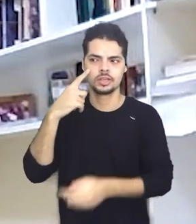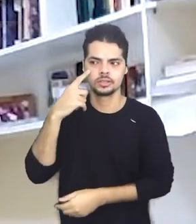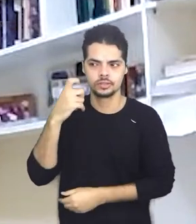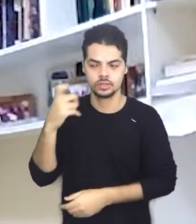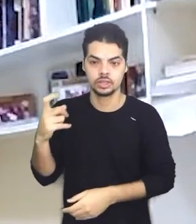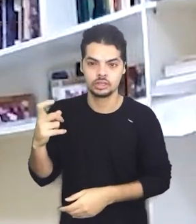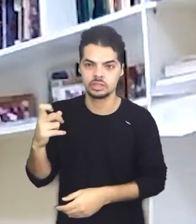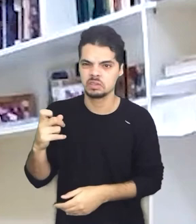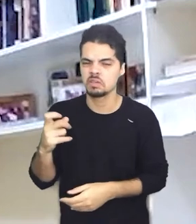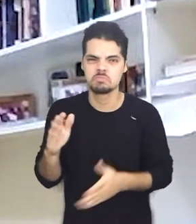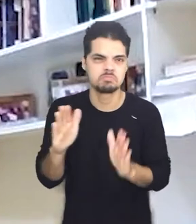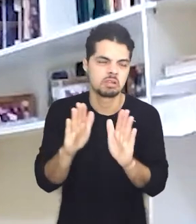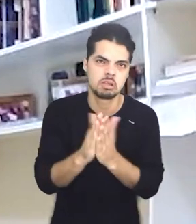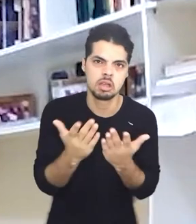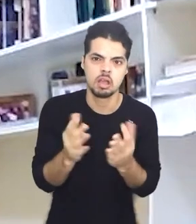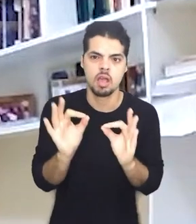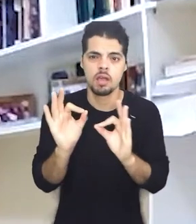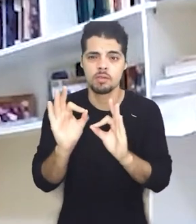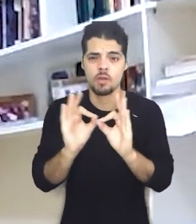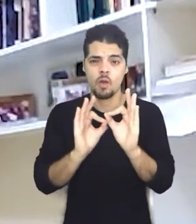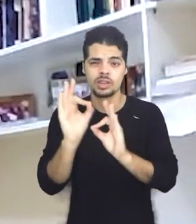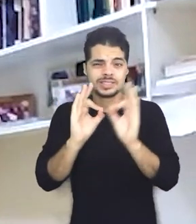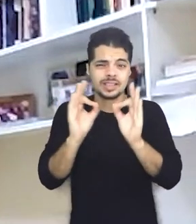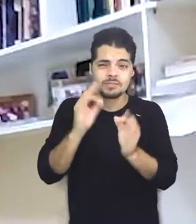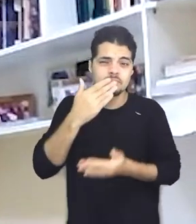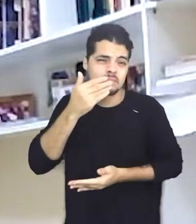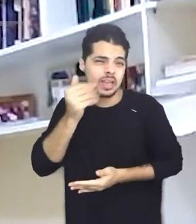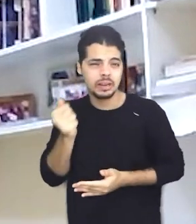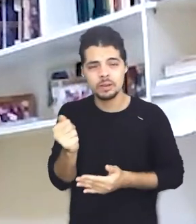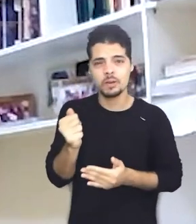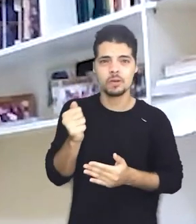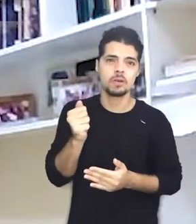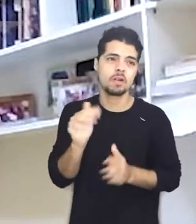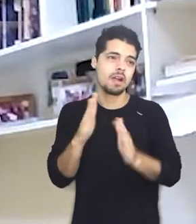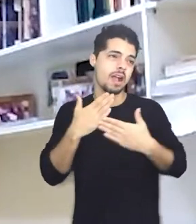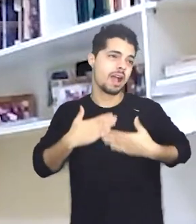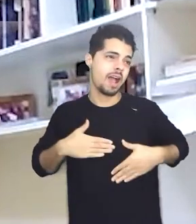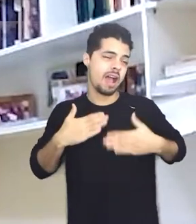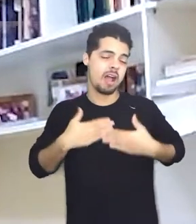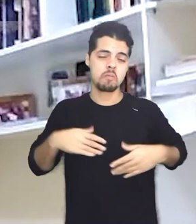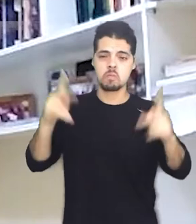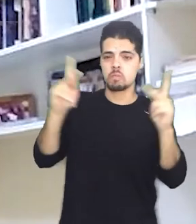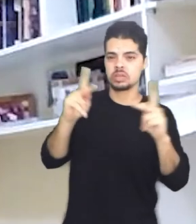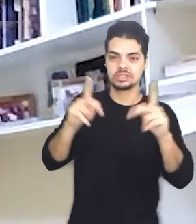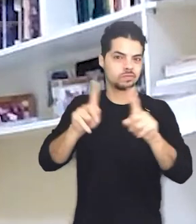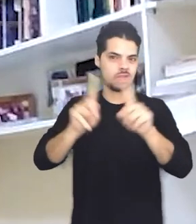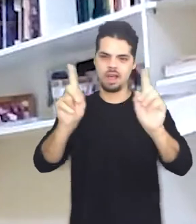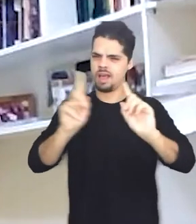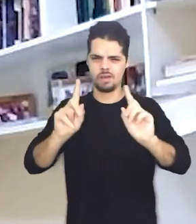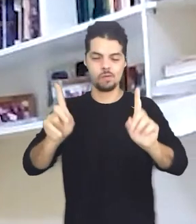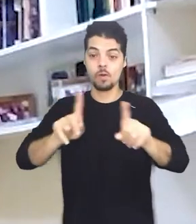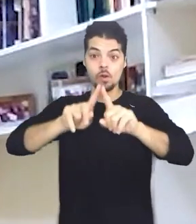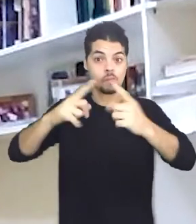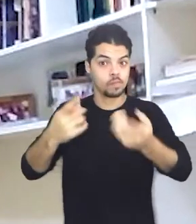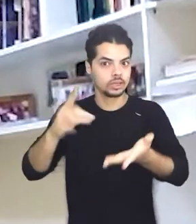de emancipação não foi homogêneo, não foi formulado apenas pelas elites do Sudeste, como até então